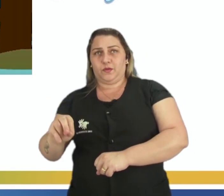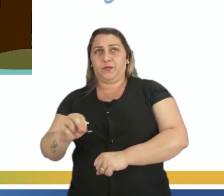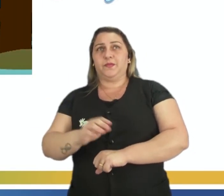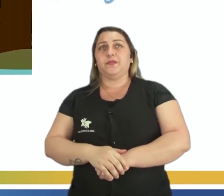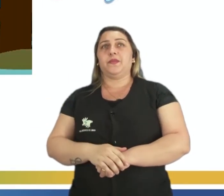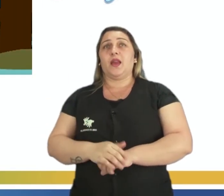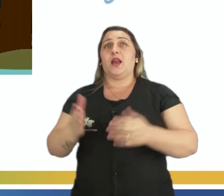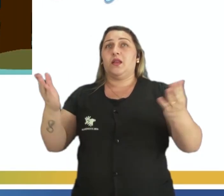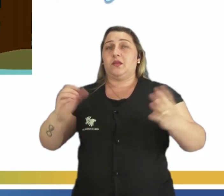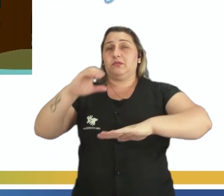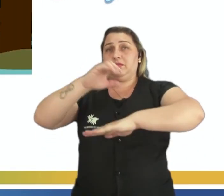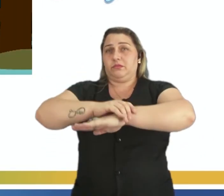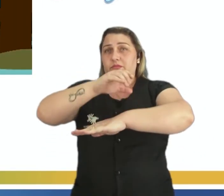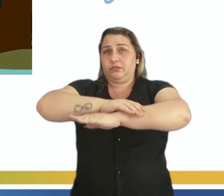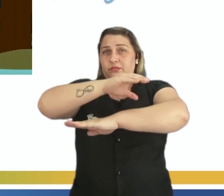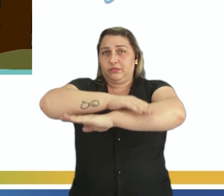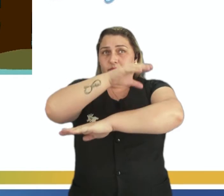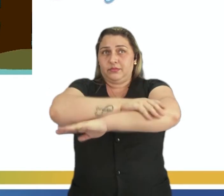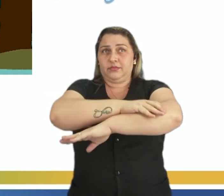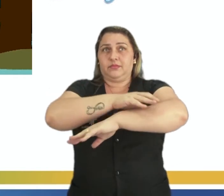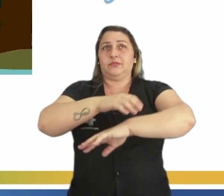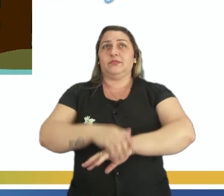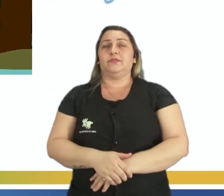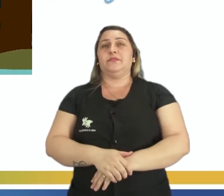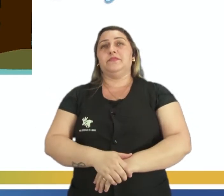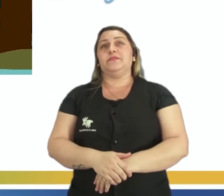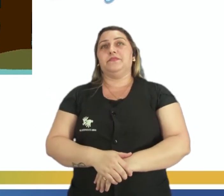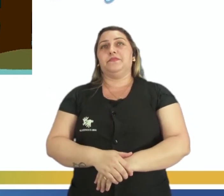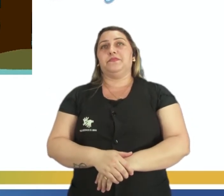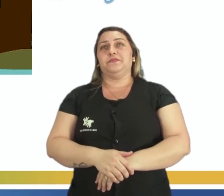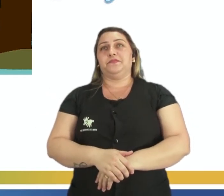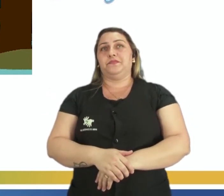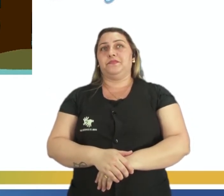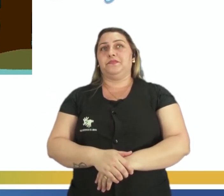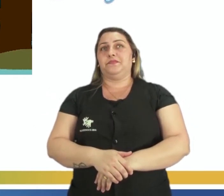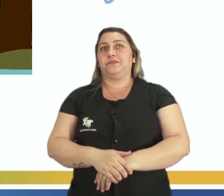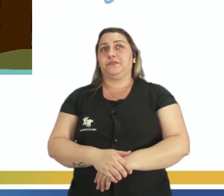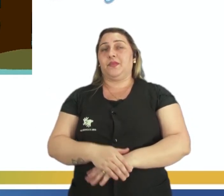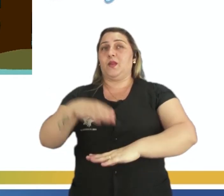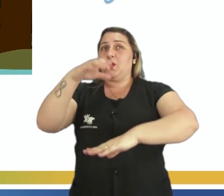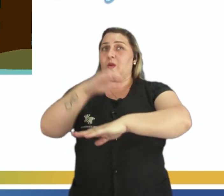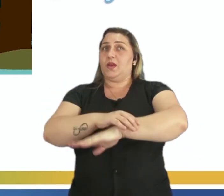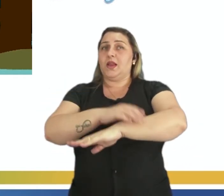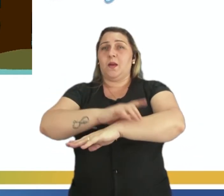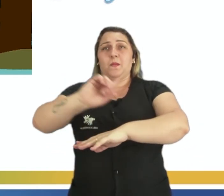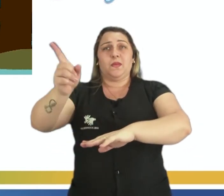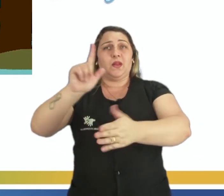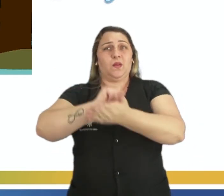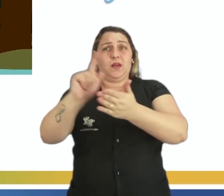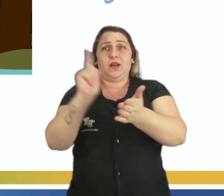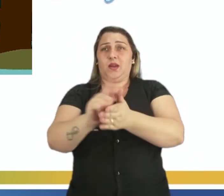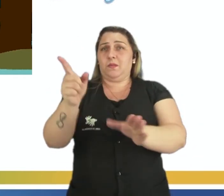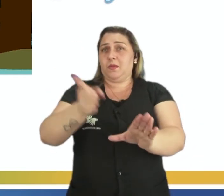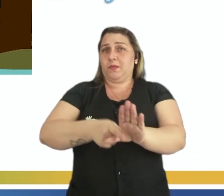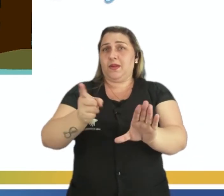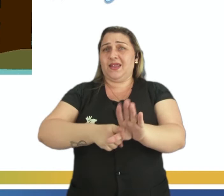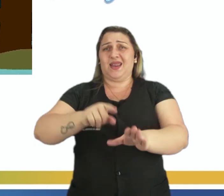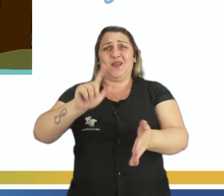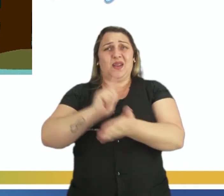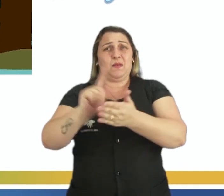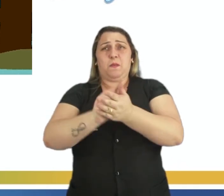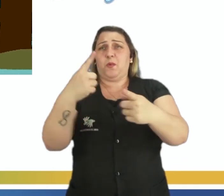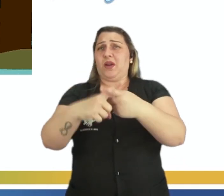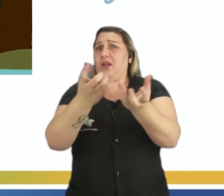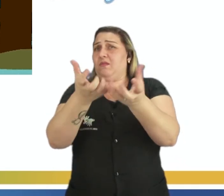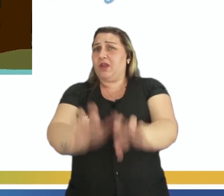ok? Já nessa cantiga de roda, o sapo diz assim: o sapo não lava o pé.